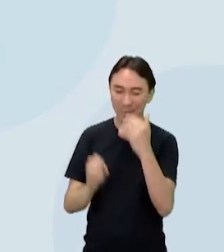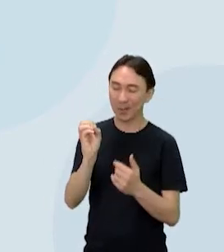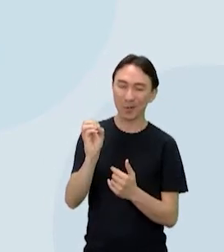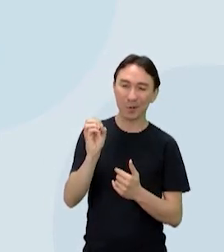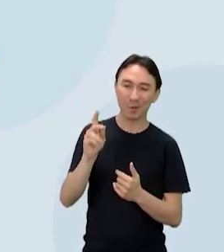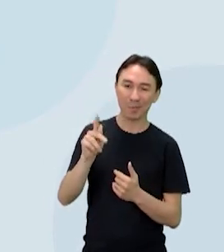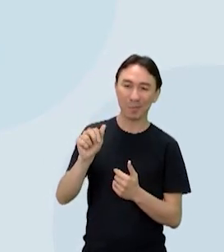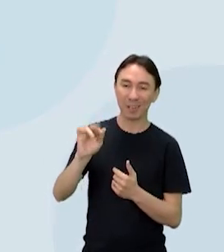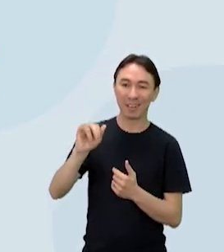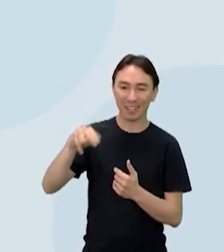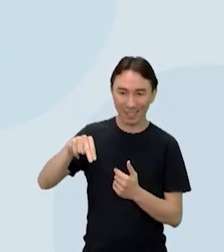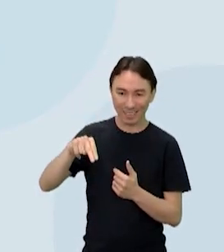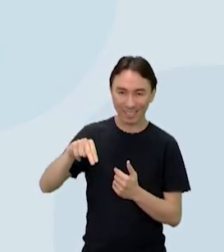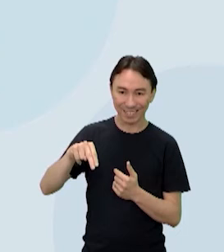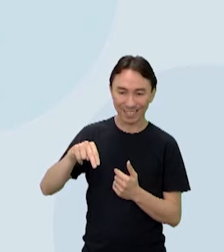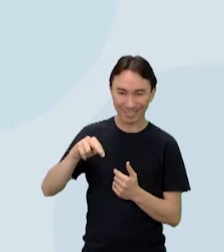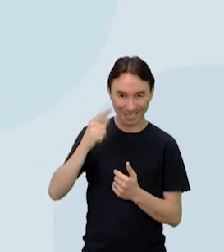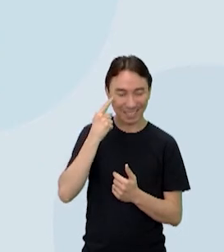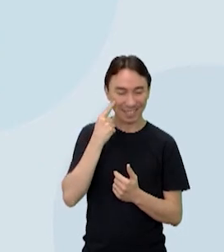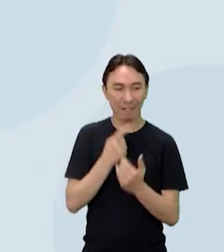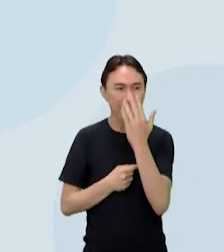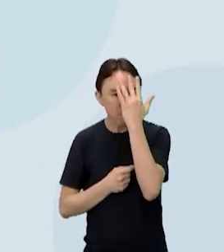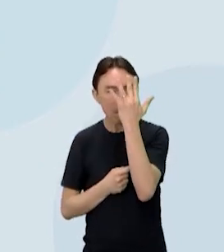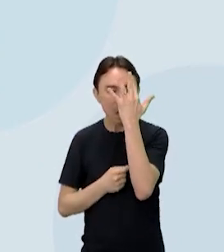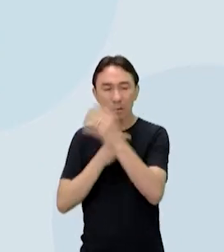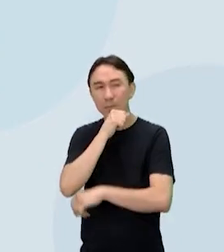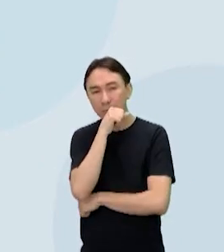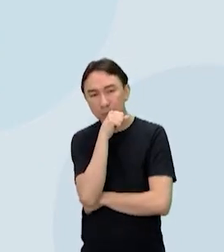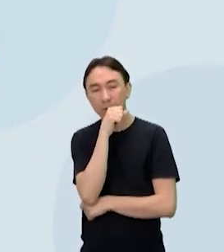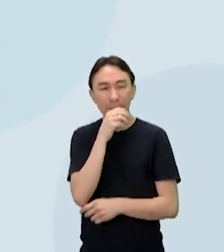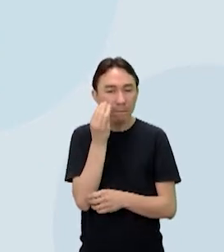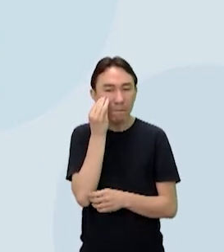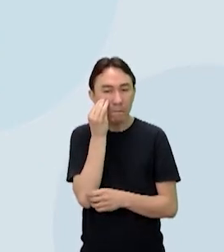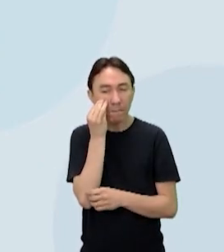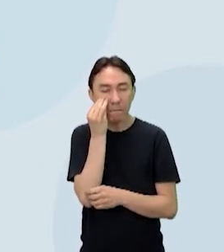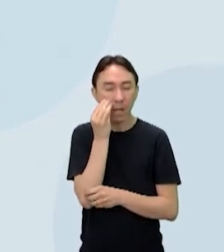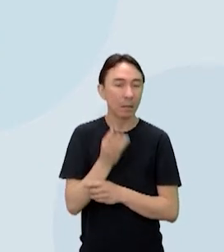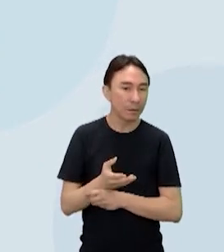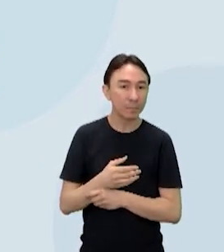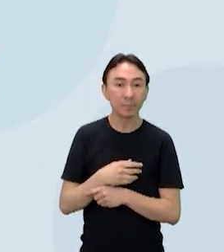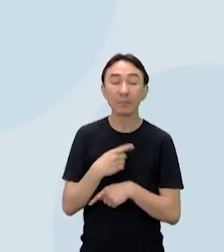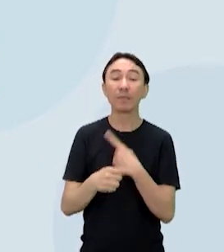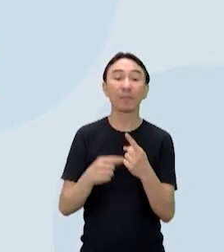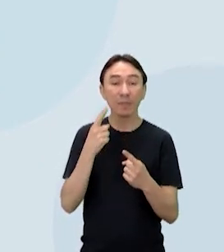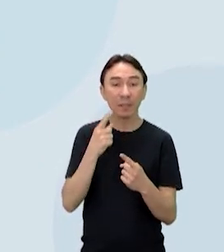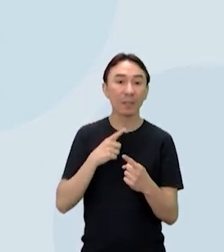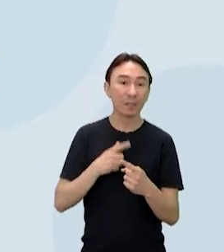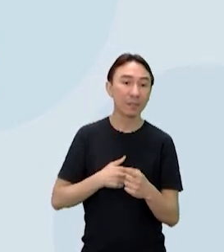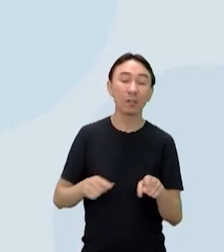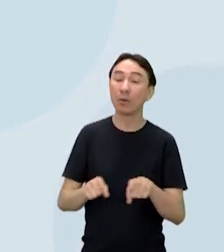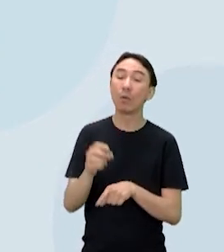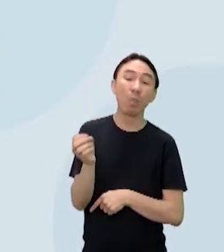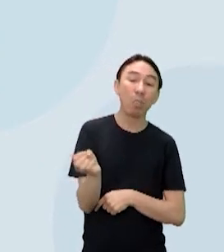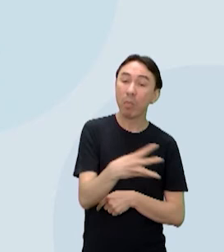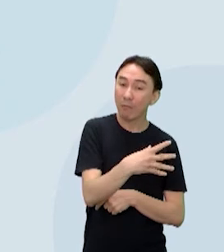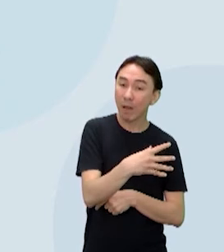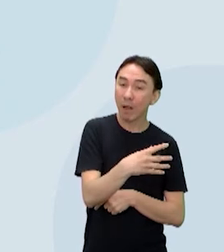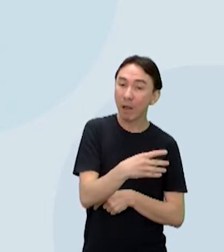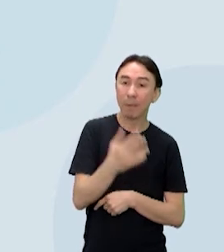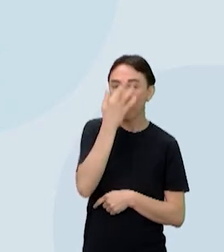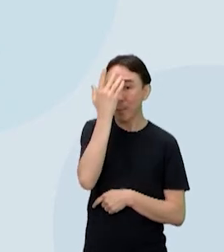hipótese da evolução química. E a partir daí, eles criaram uma nova hipótese, que seria a